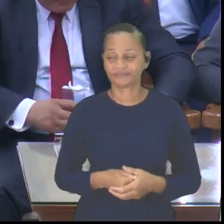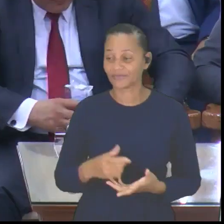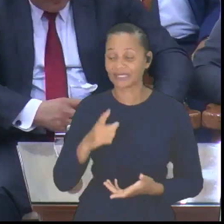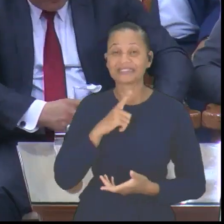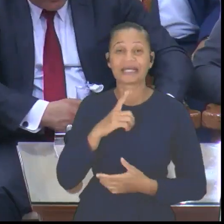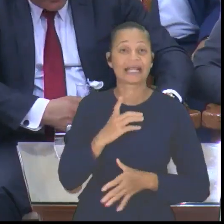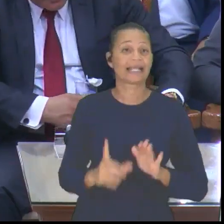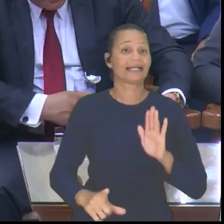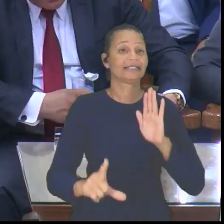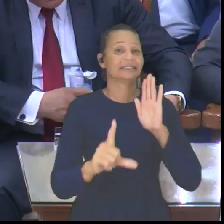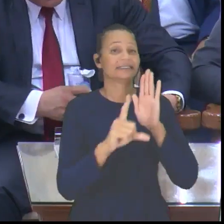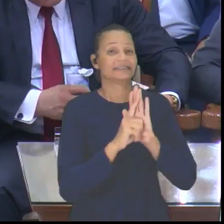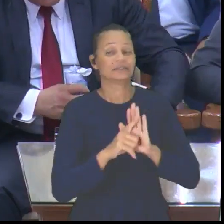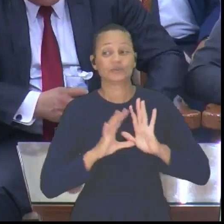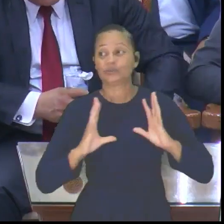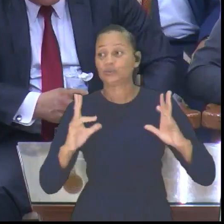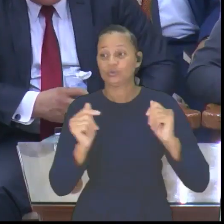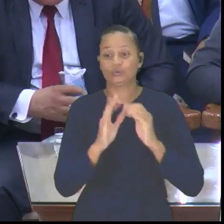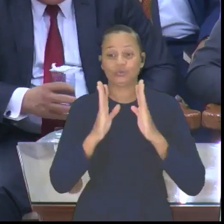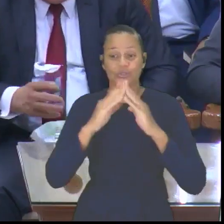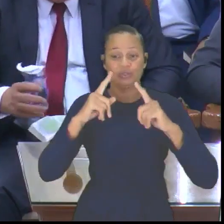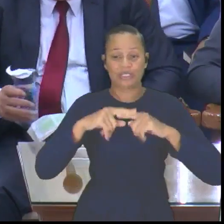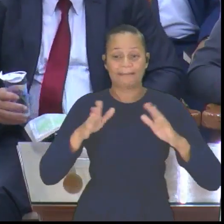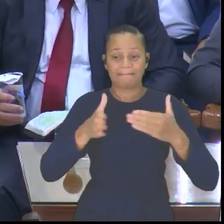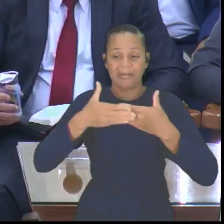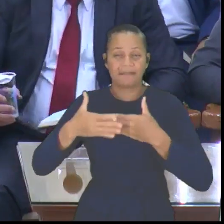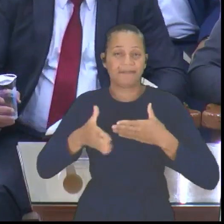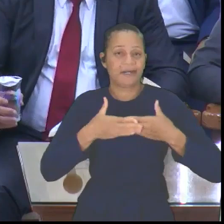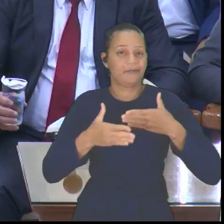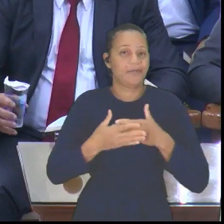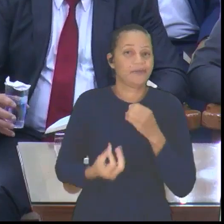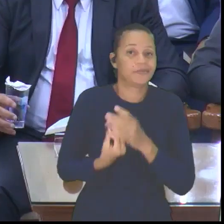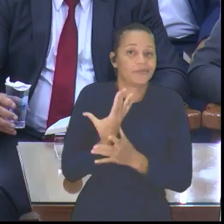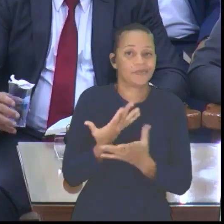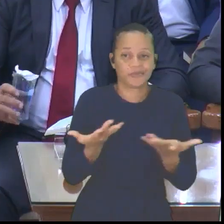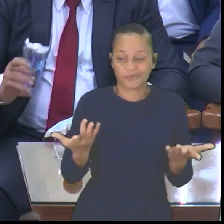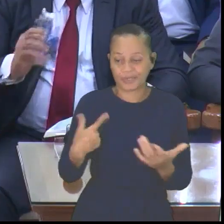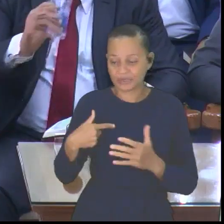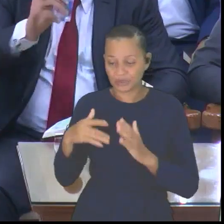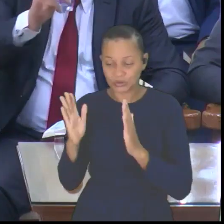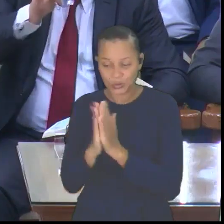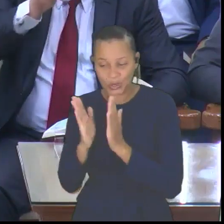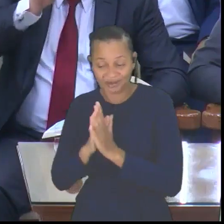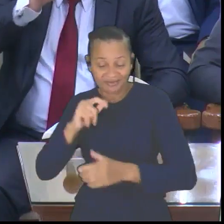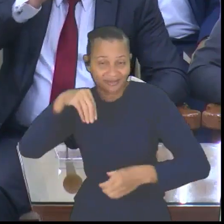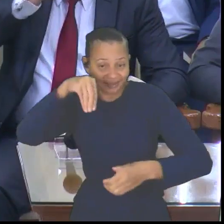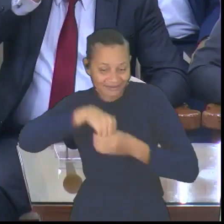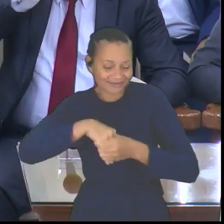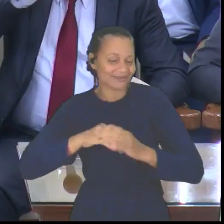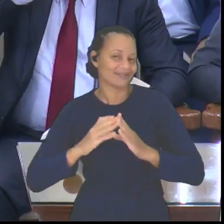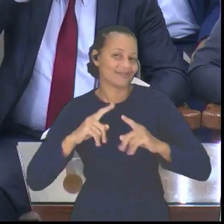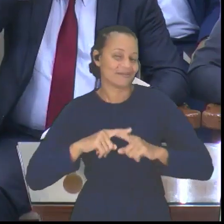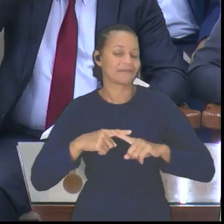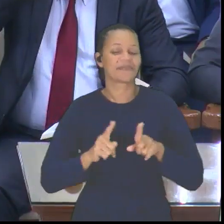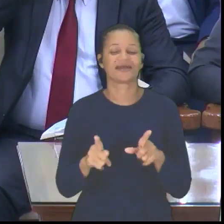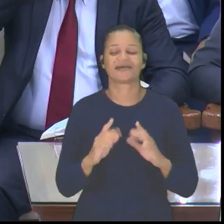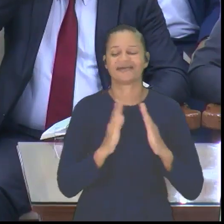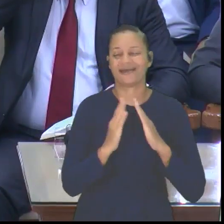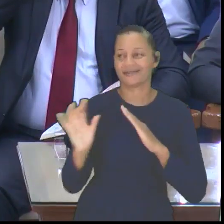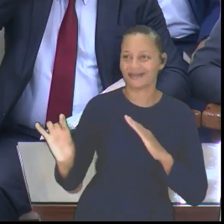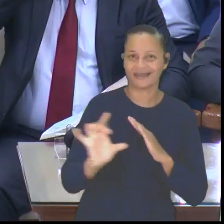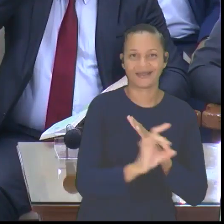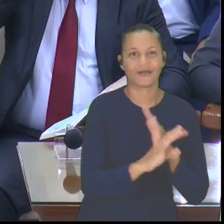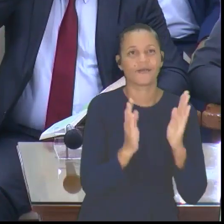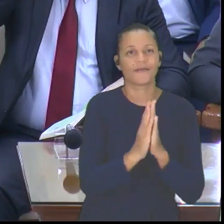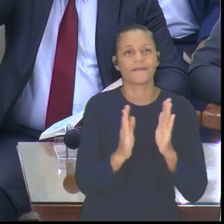lançasse uma lei, agora os templos serão todos fechados. A gente não orava aqui, mas orava onde? Em casa. A